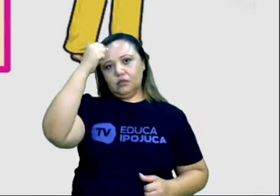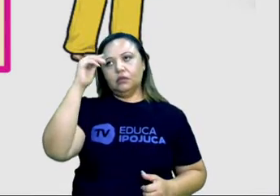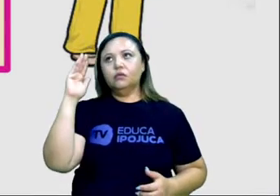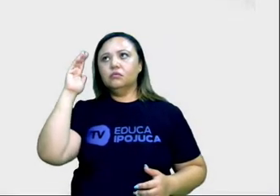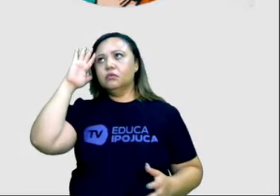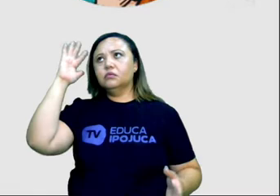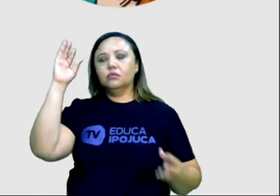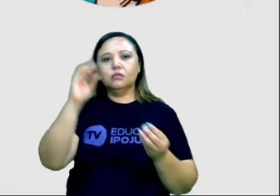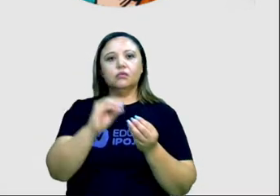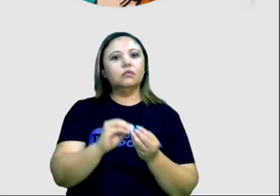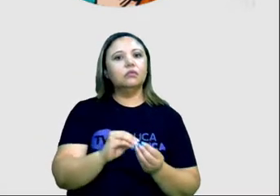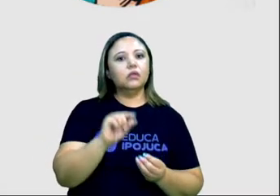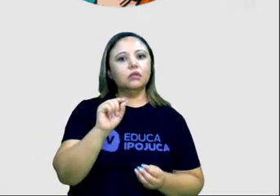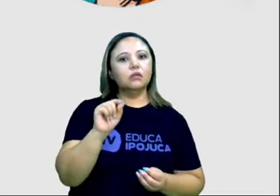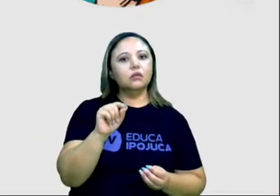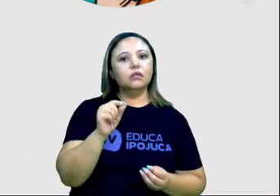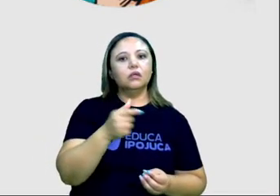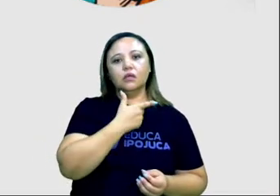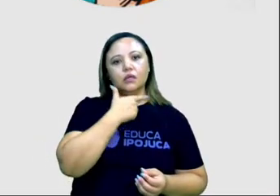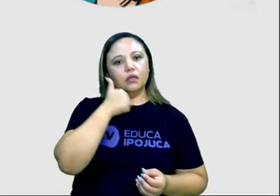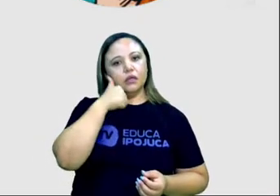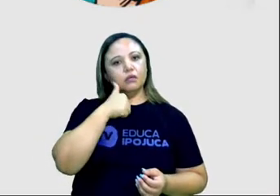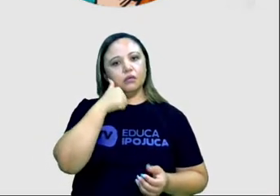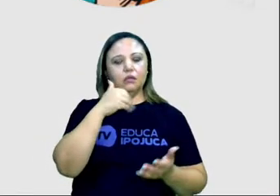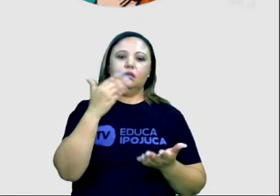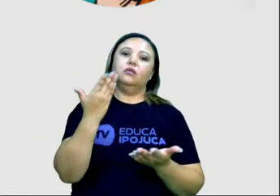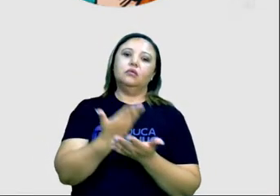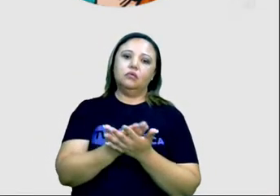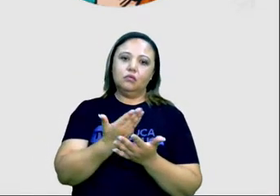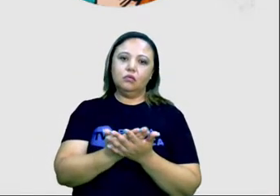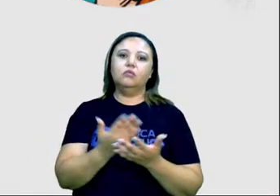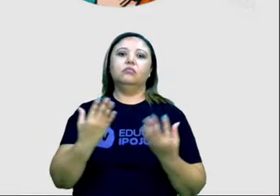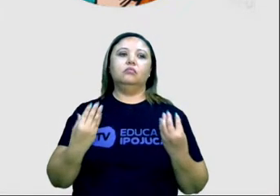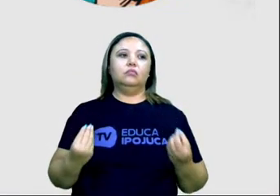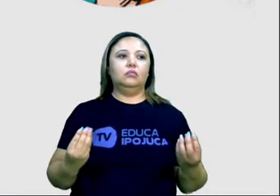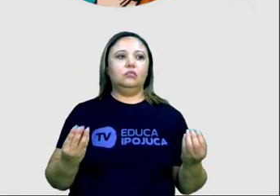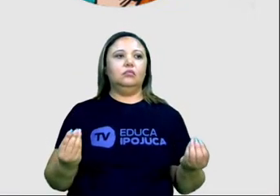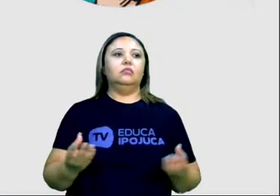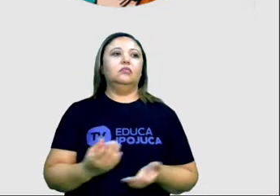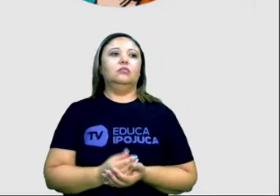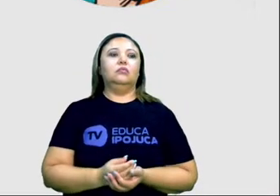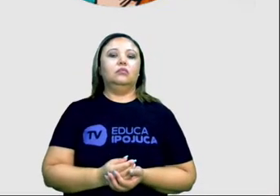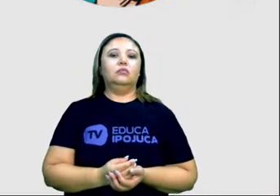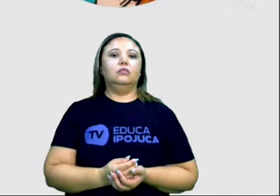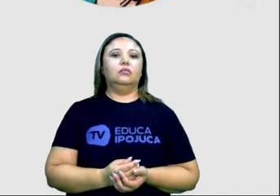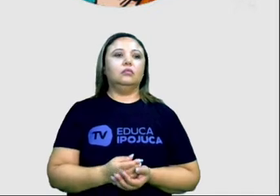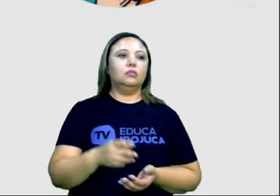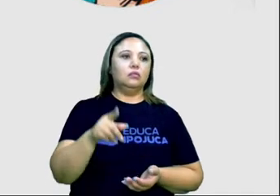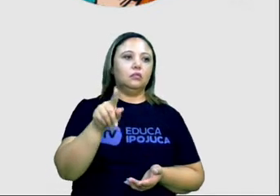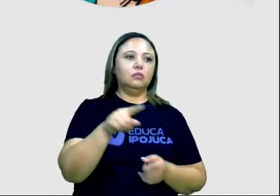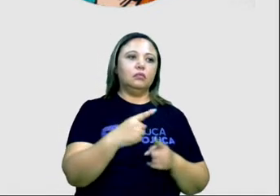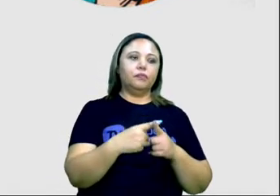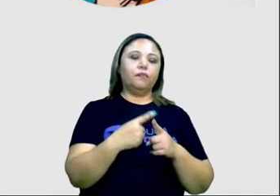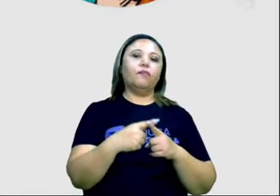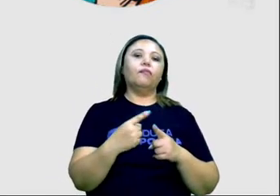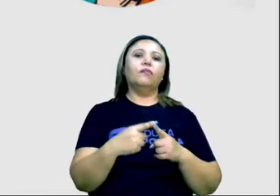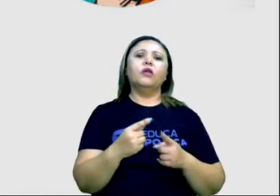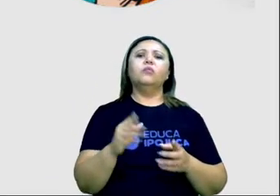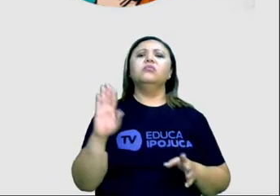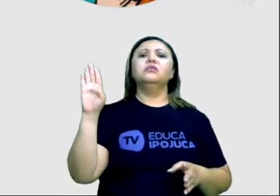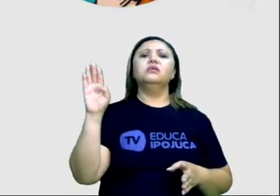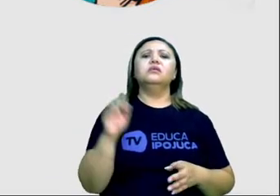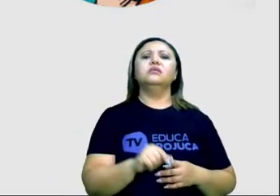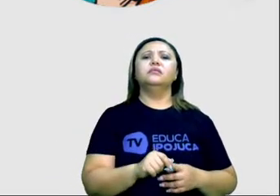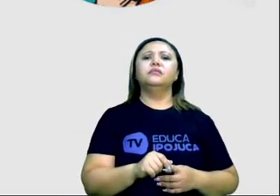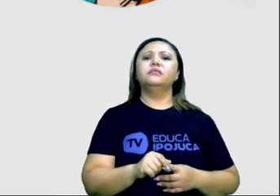muito. Mas vamos ver isso aqui. Ó, esse argumento é um argumento falacioso. Por quê? Mas não